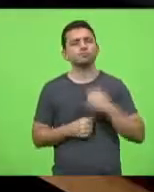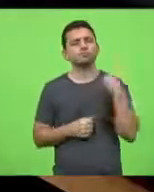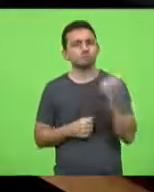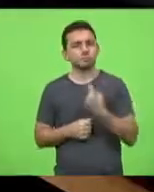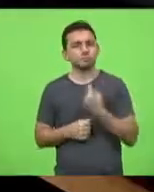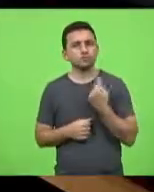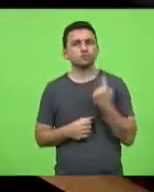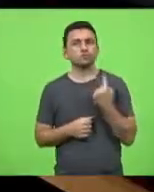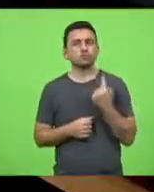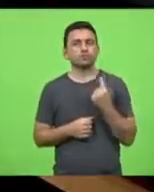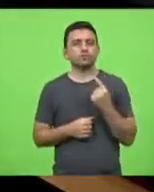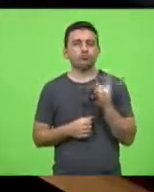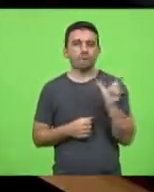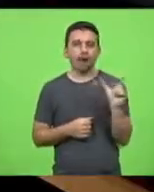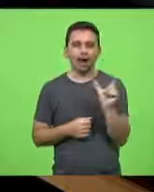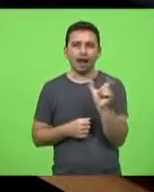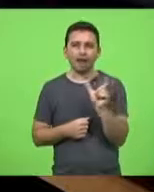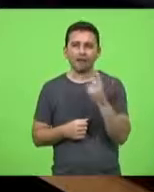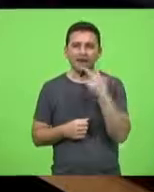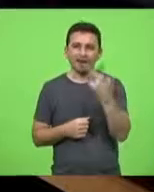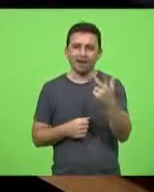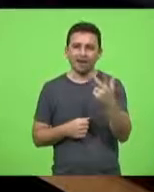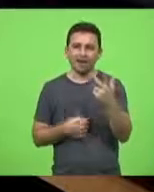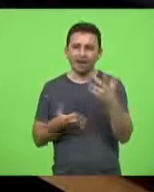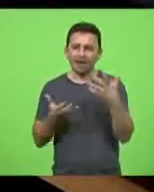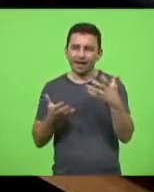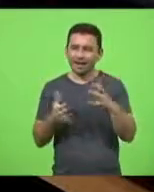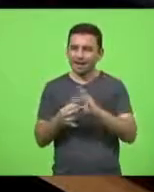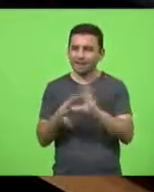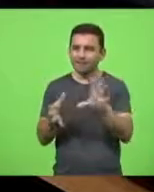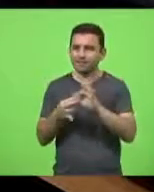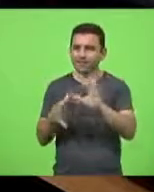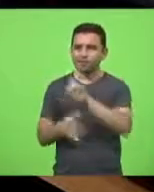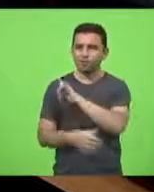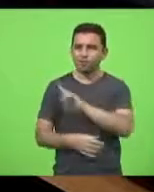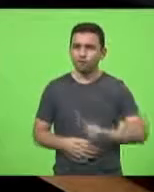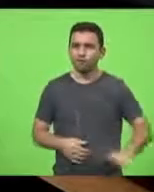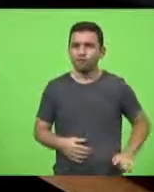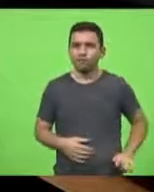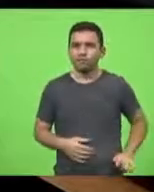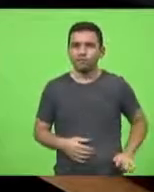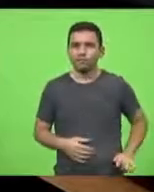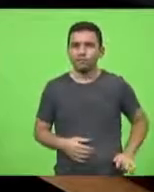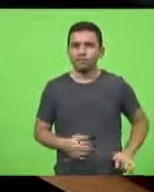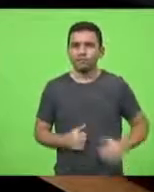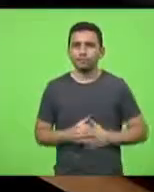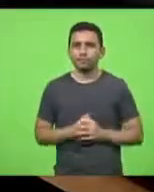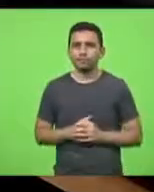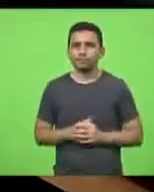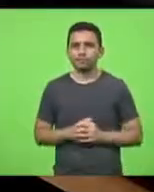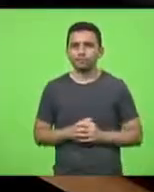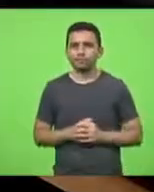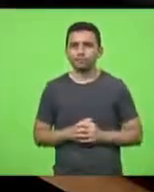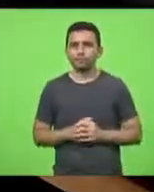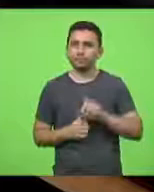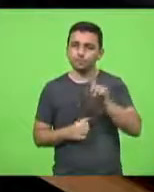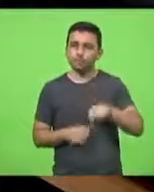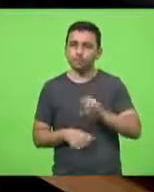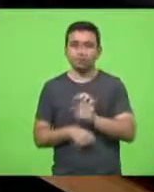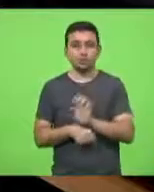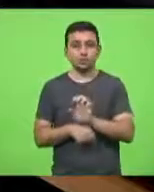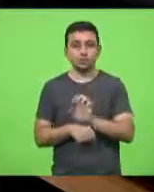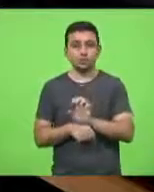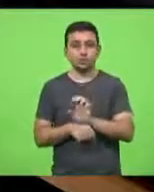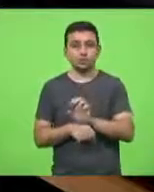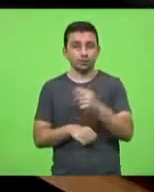palavras, convalidando, permitindo ao governo do Estado, vamos falar ao governador, porque é o Estado que vai